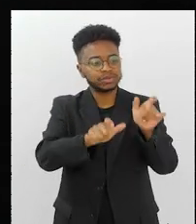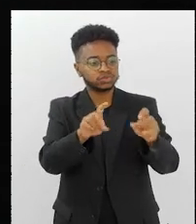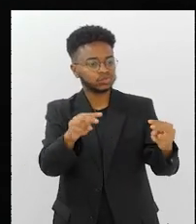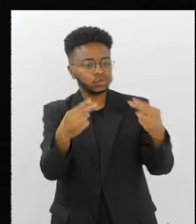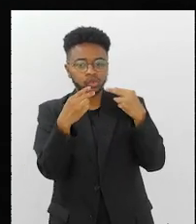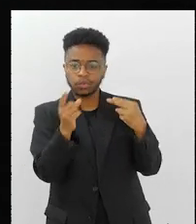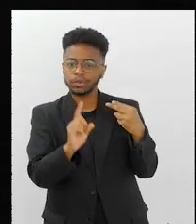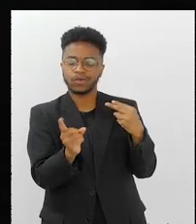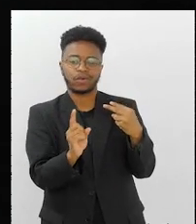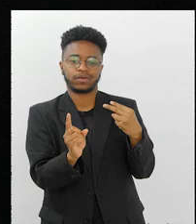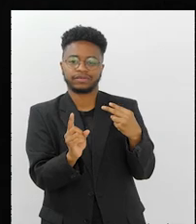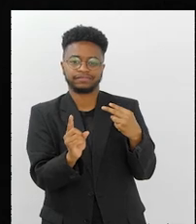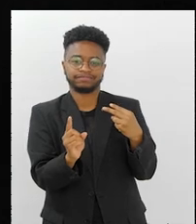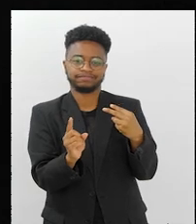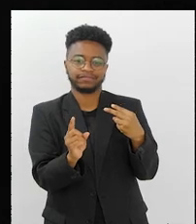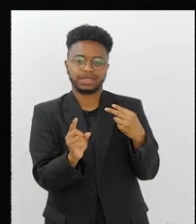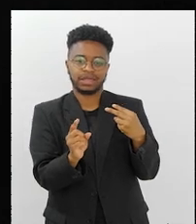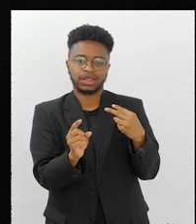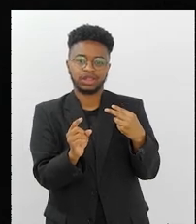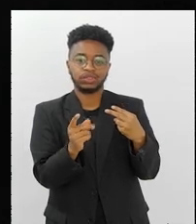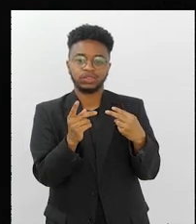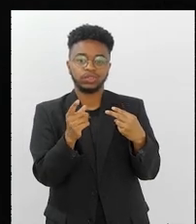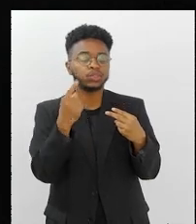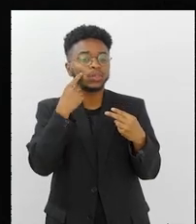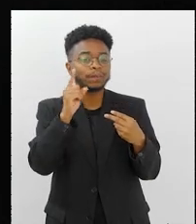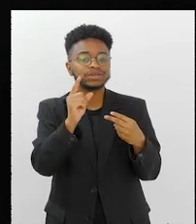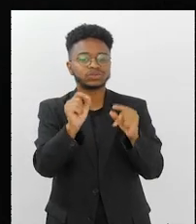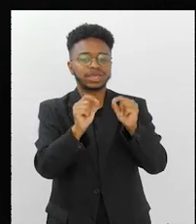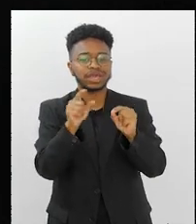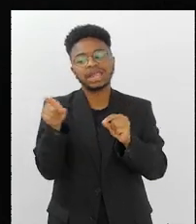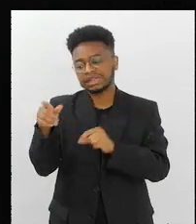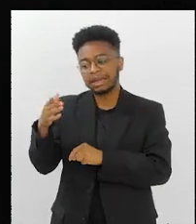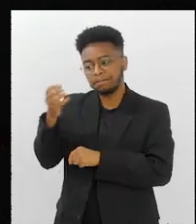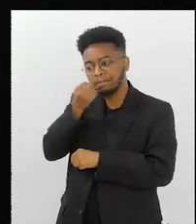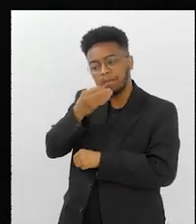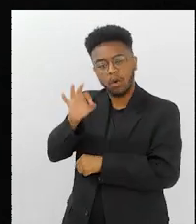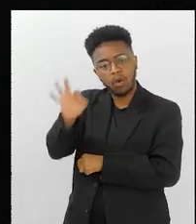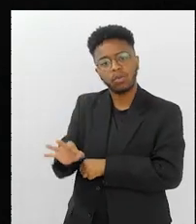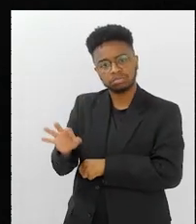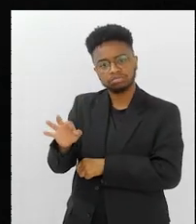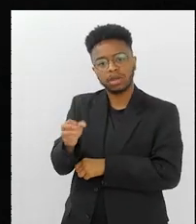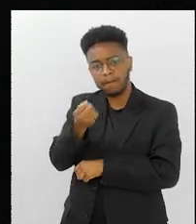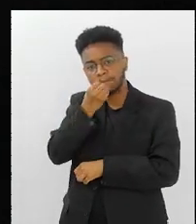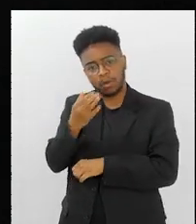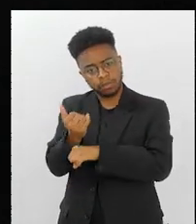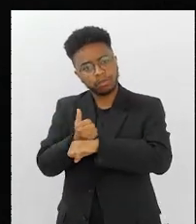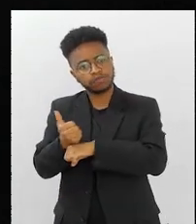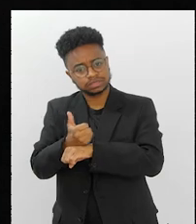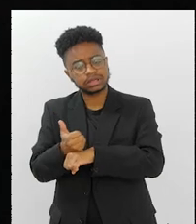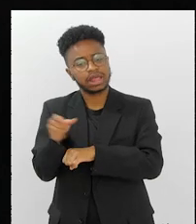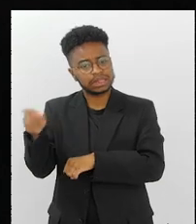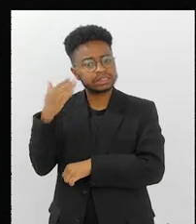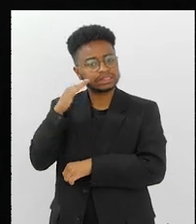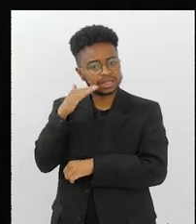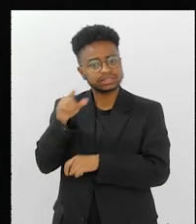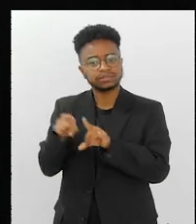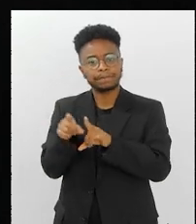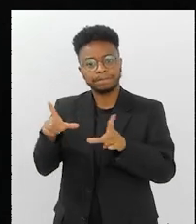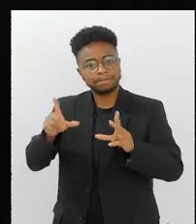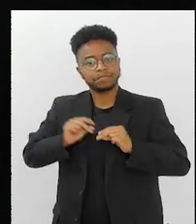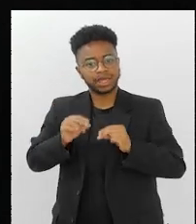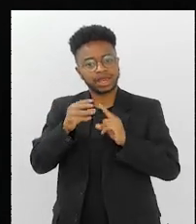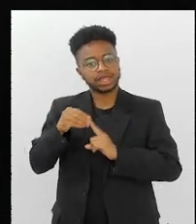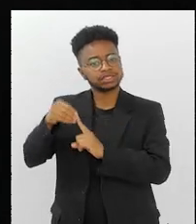iam me olhar com esses olhos de o cara o cara sabe o que tá fazendo o cara é bom o cara entende e ele é um profissional que merece estar nesse